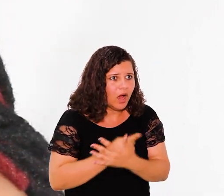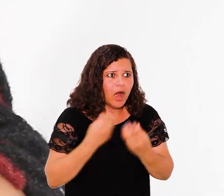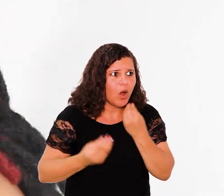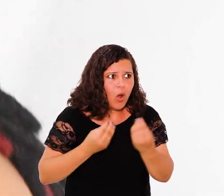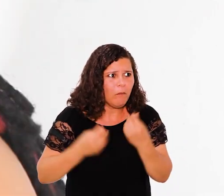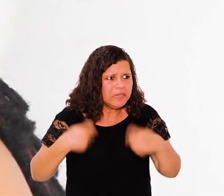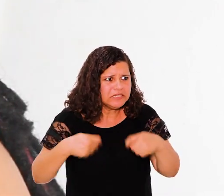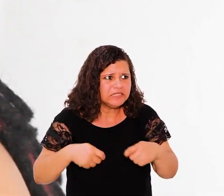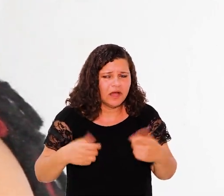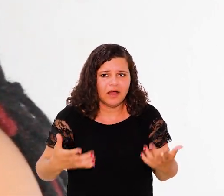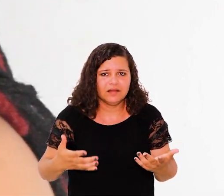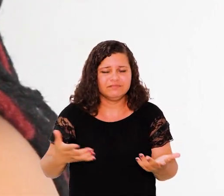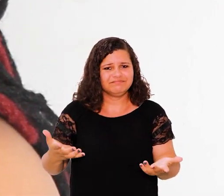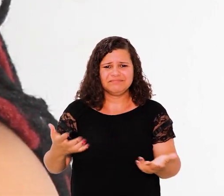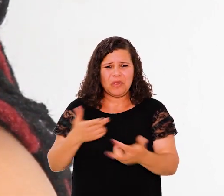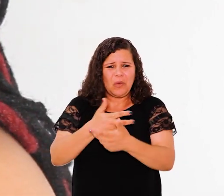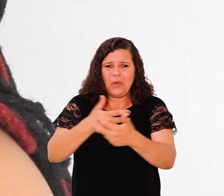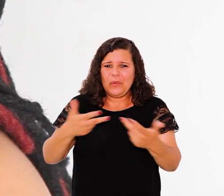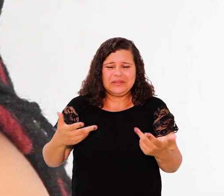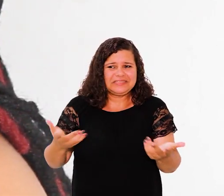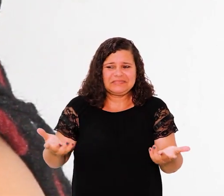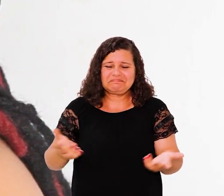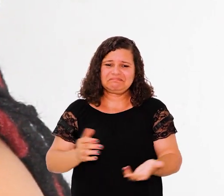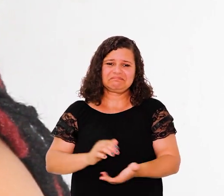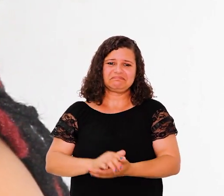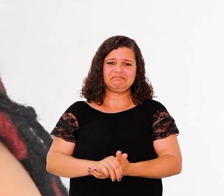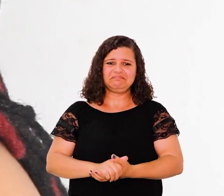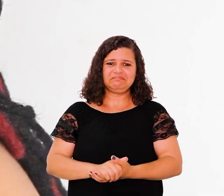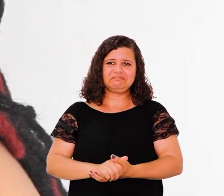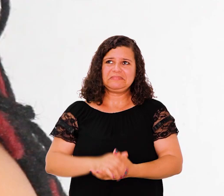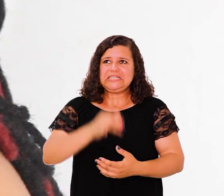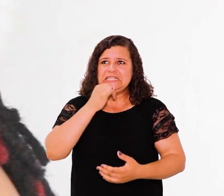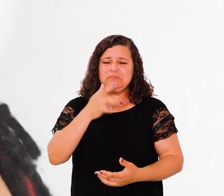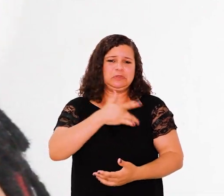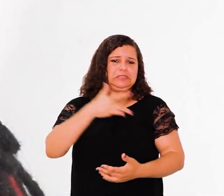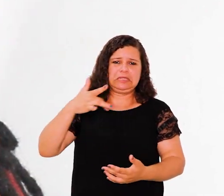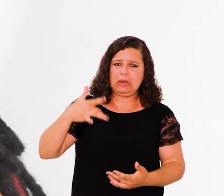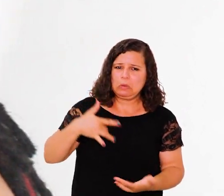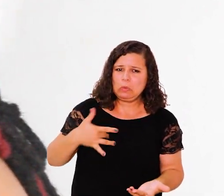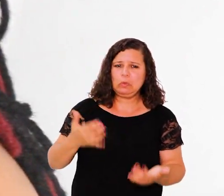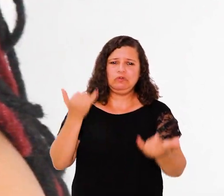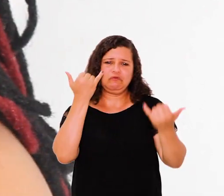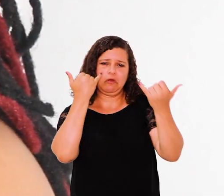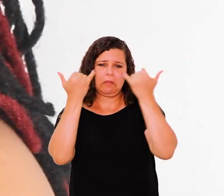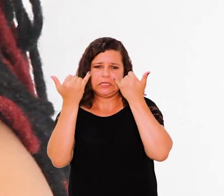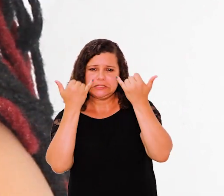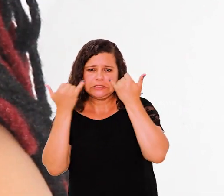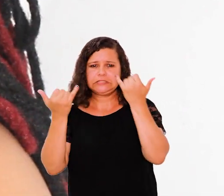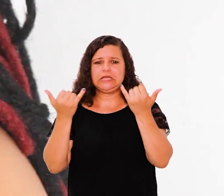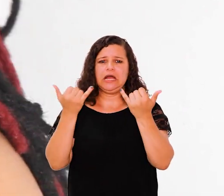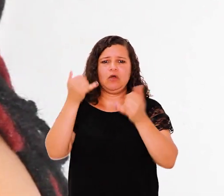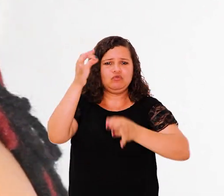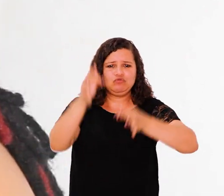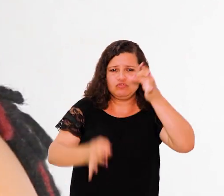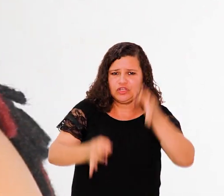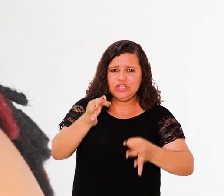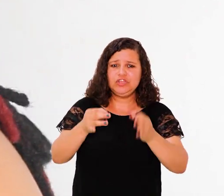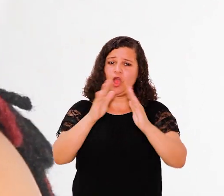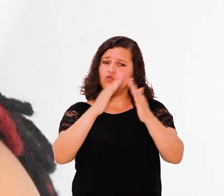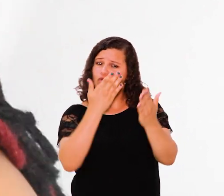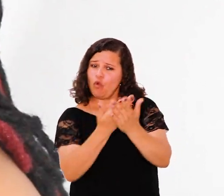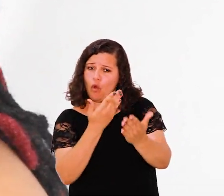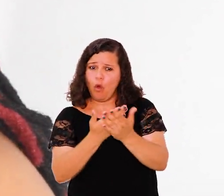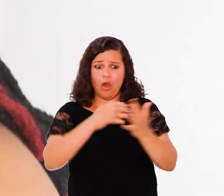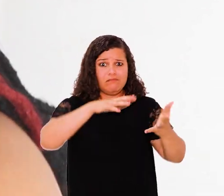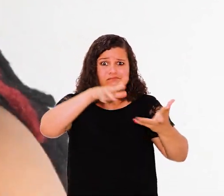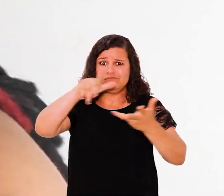É mesmo? Precisa isso? Então, questões da própria saúde, questões de informações jurídicas, até